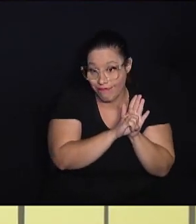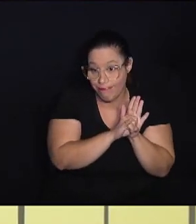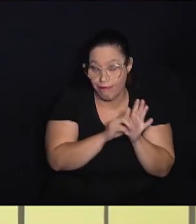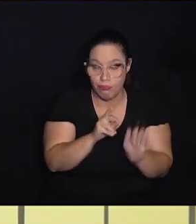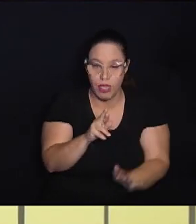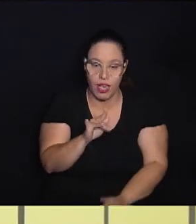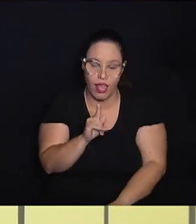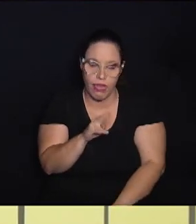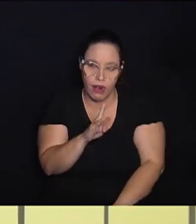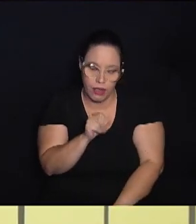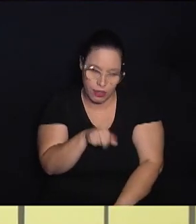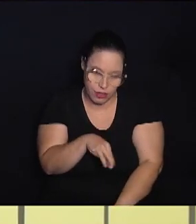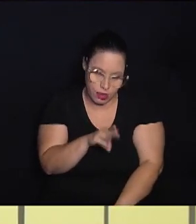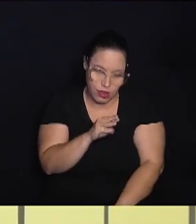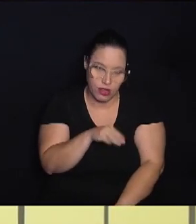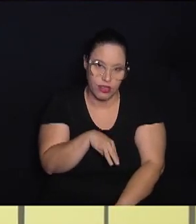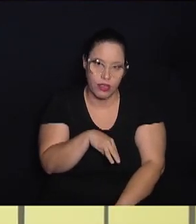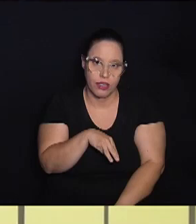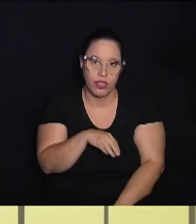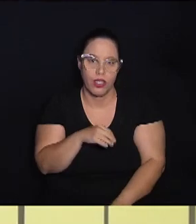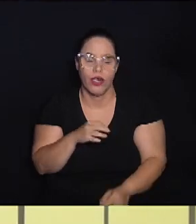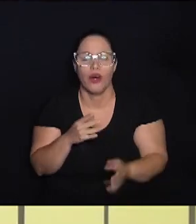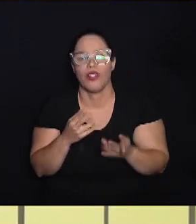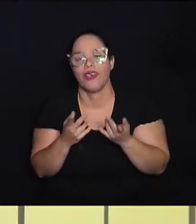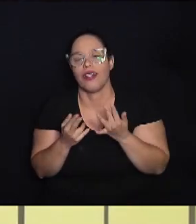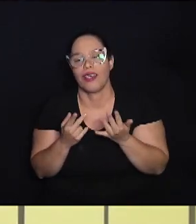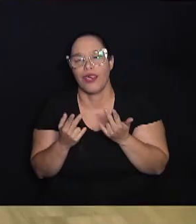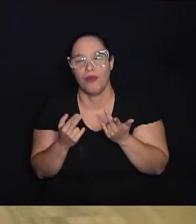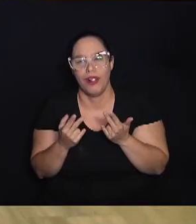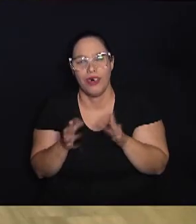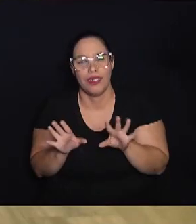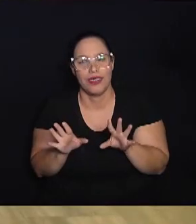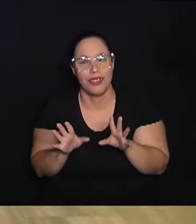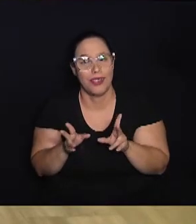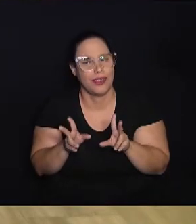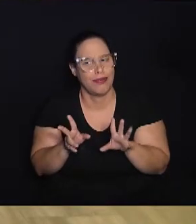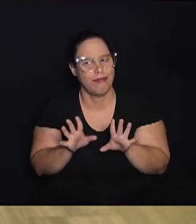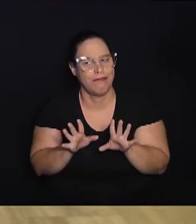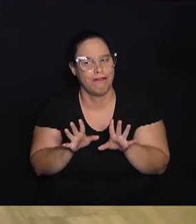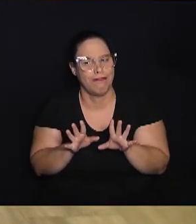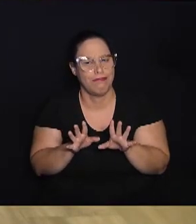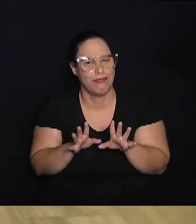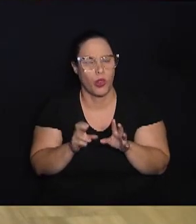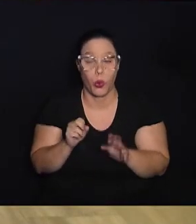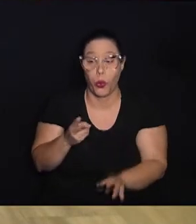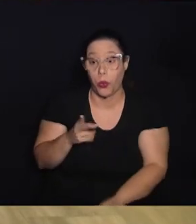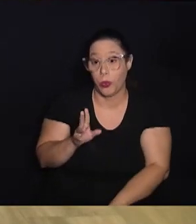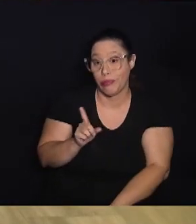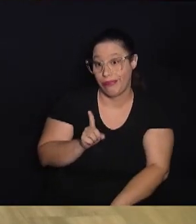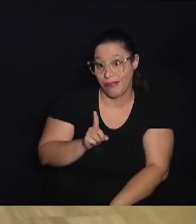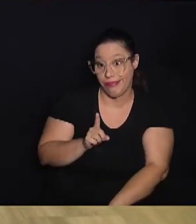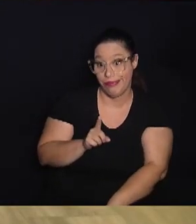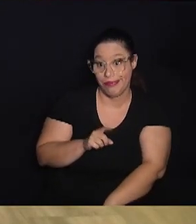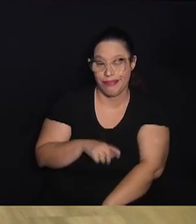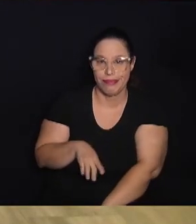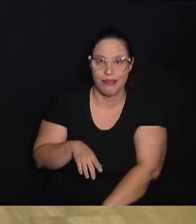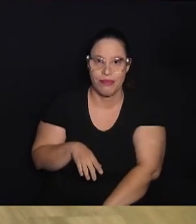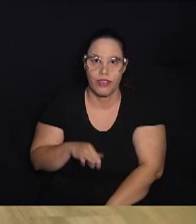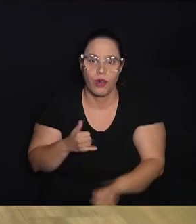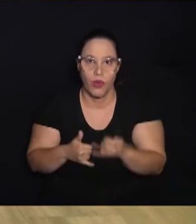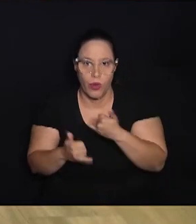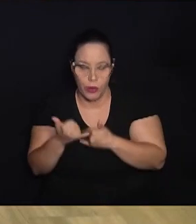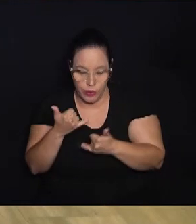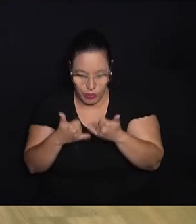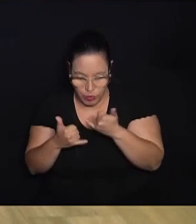tentaram fazer com qualquer semelhança mera coincidência exatamente ou não ou não ou não e sempre tem a brincadeira senhor